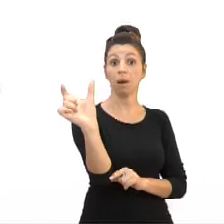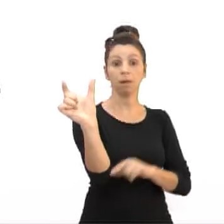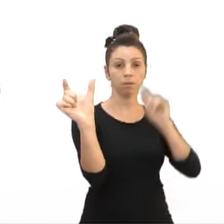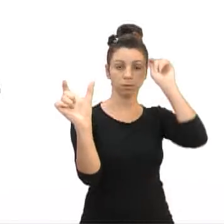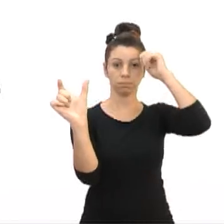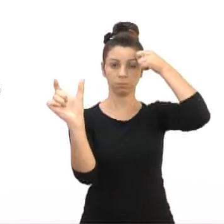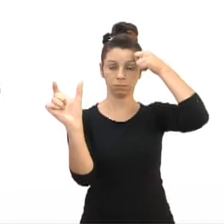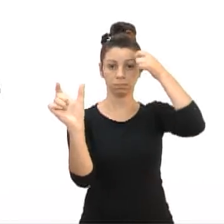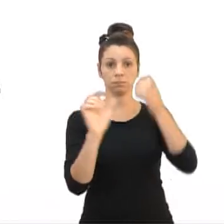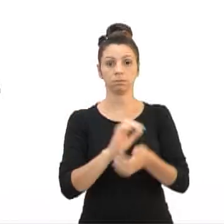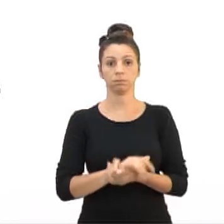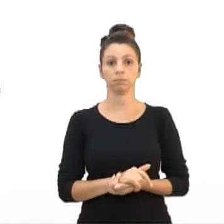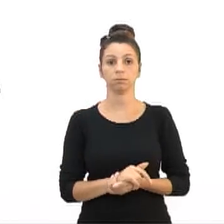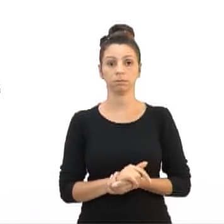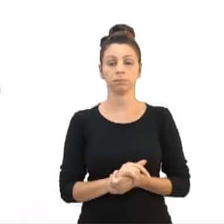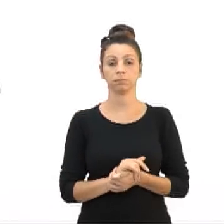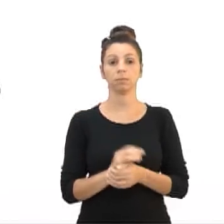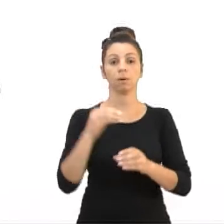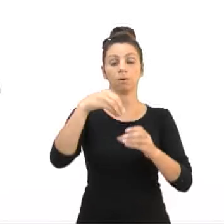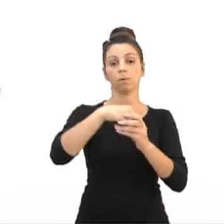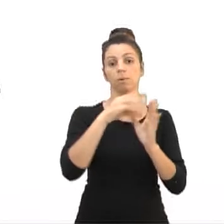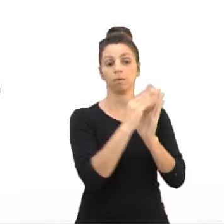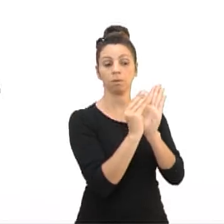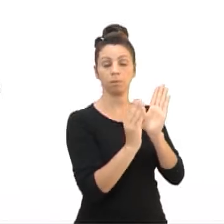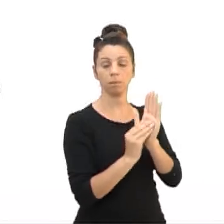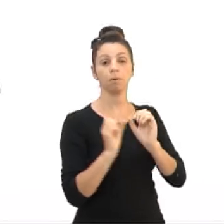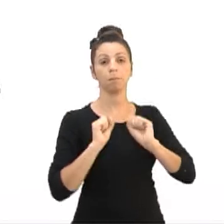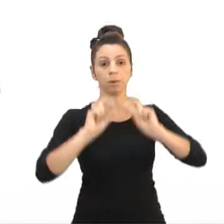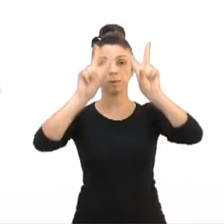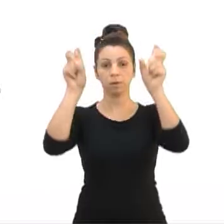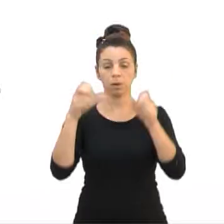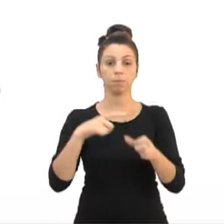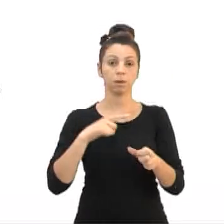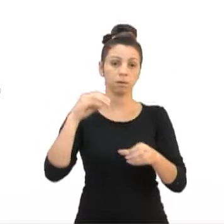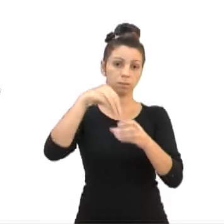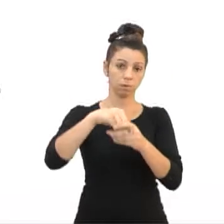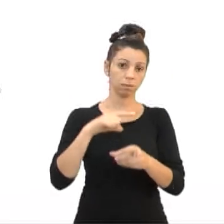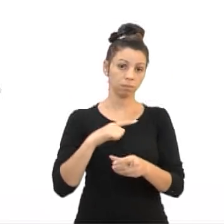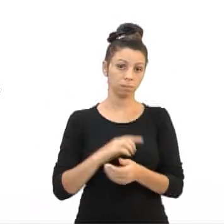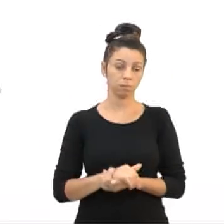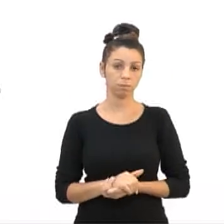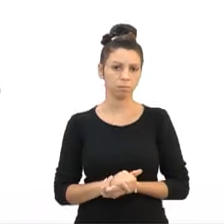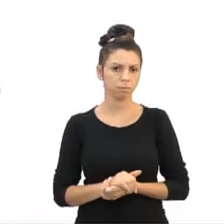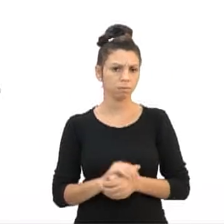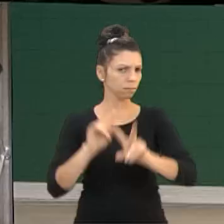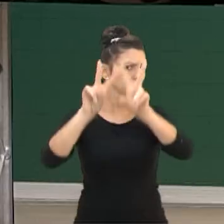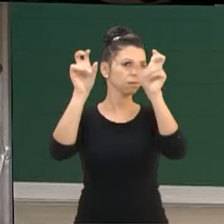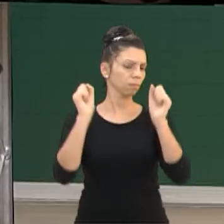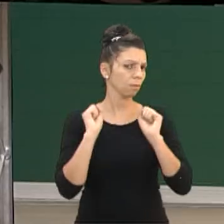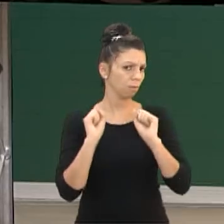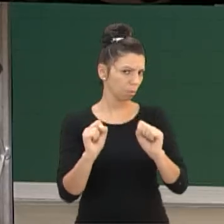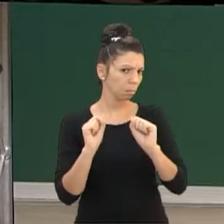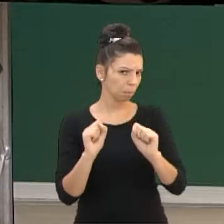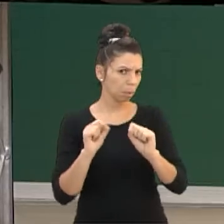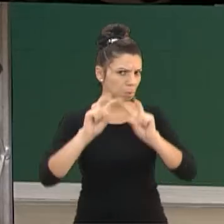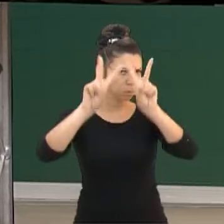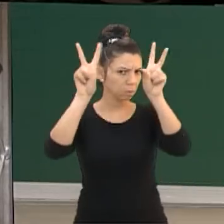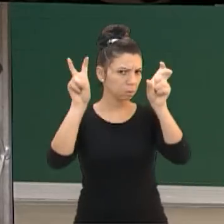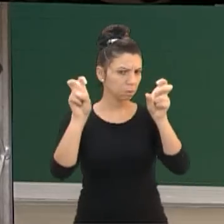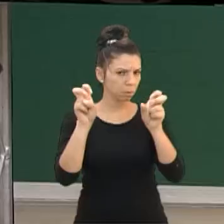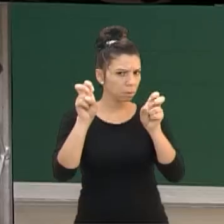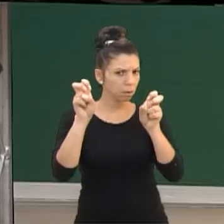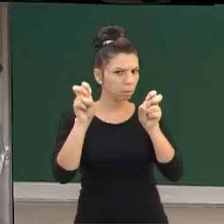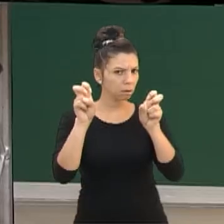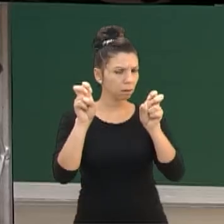o conteúdo de um podcast pode abordar. O conteúdo pode falar de algum assunto? Será que o